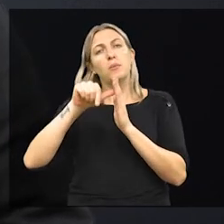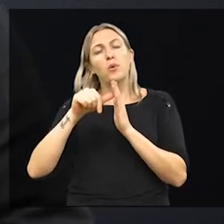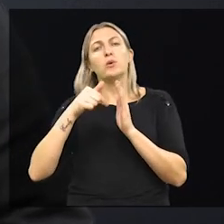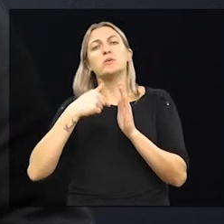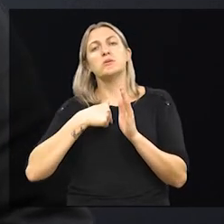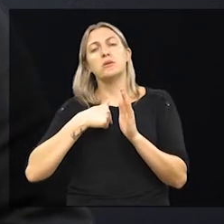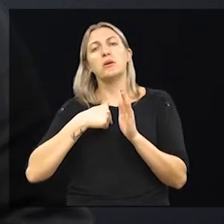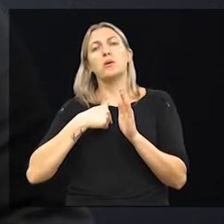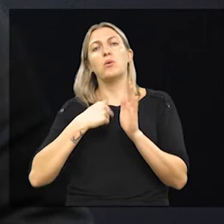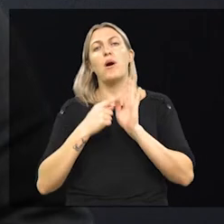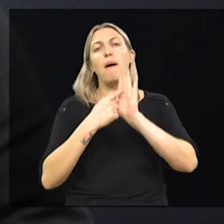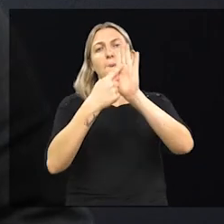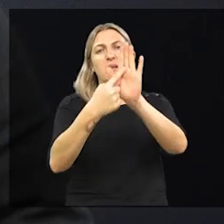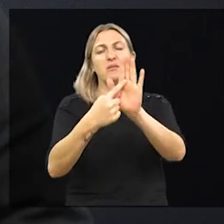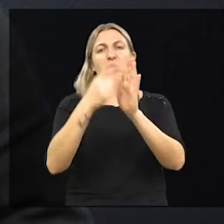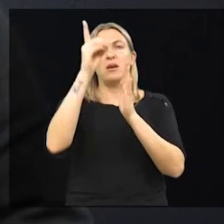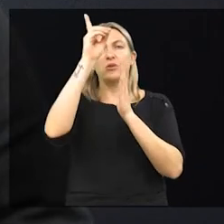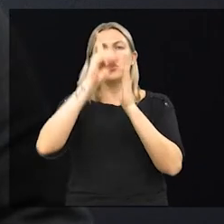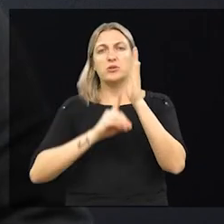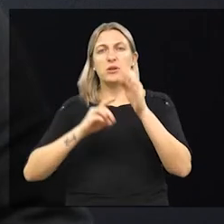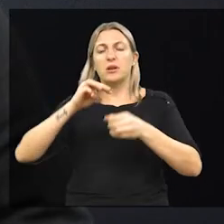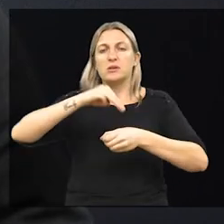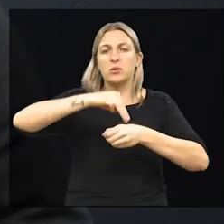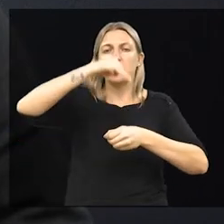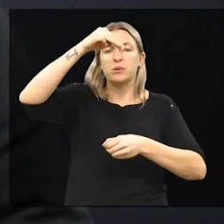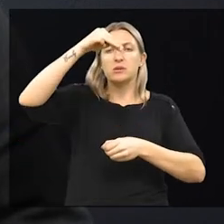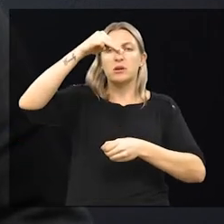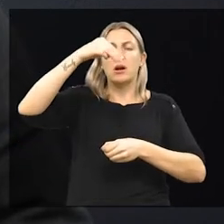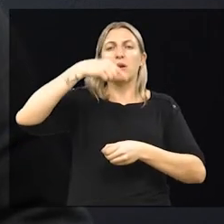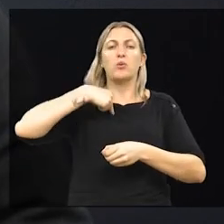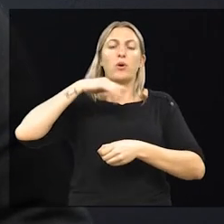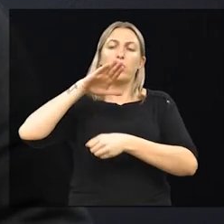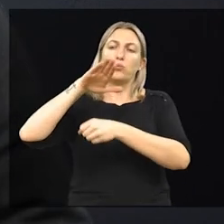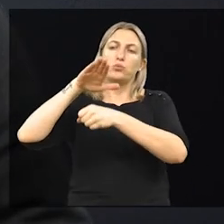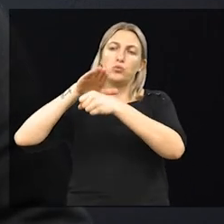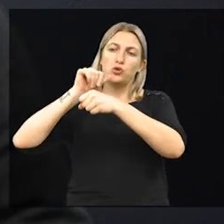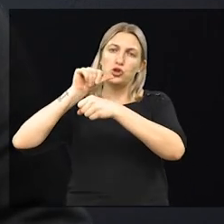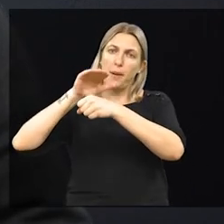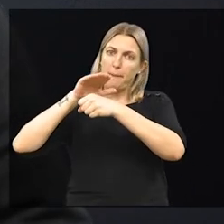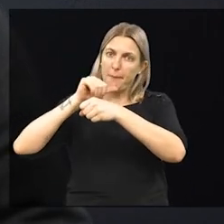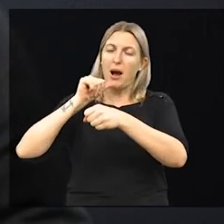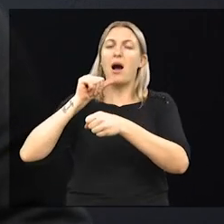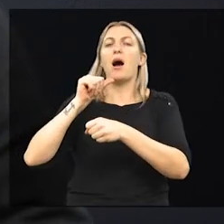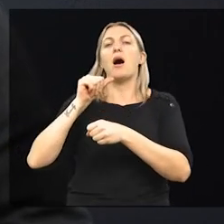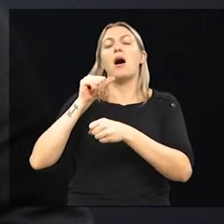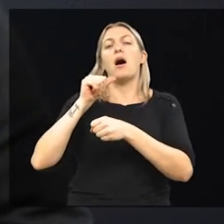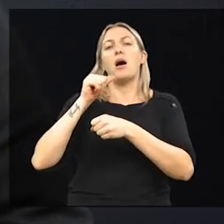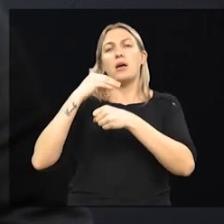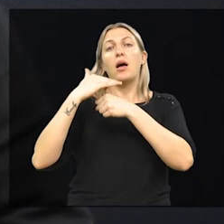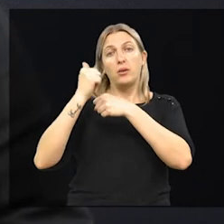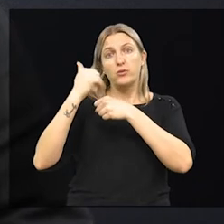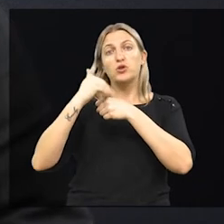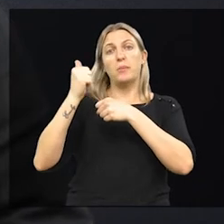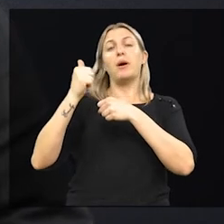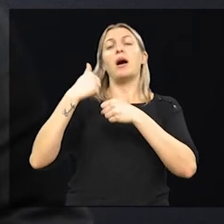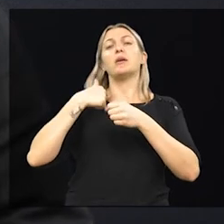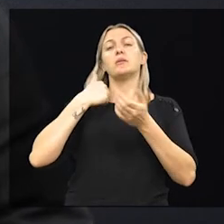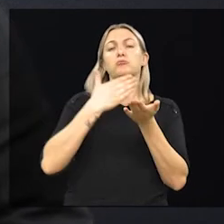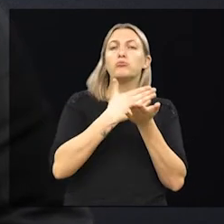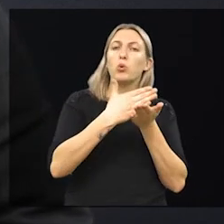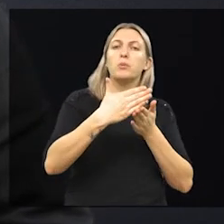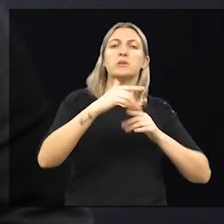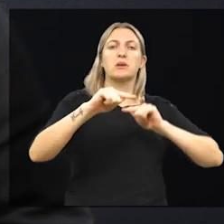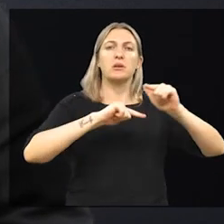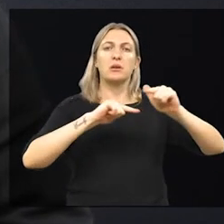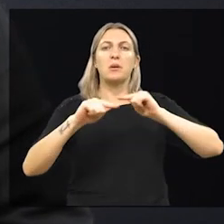cidade de irati próximo a curitiba lá existe o curso de produção de moda então eu fiquei por